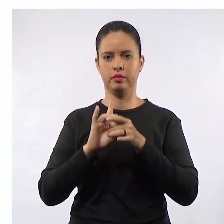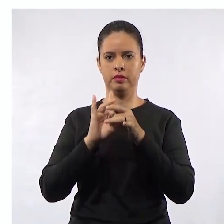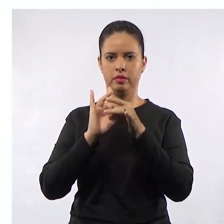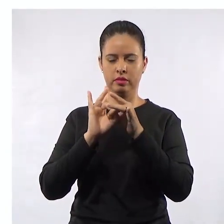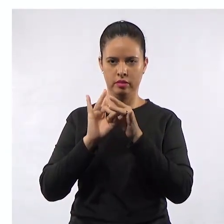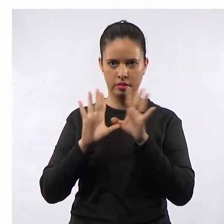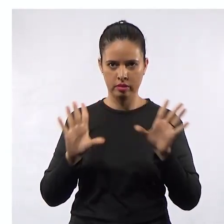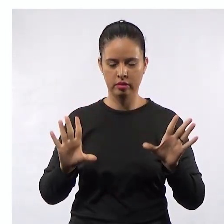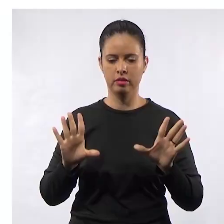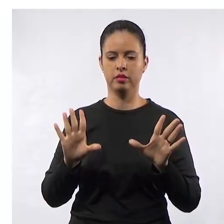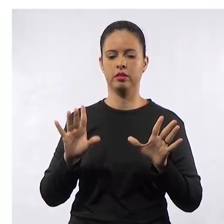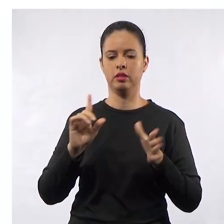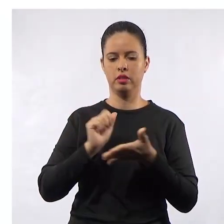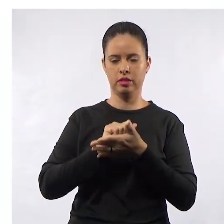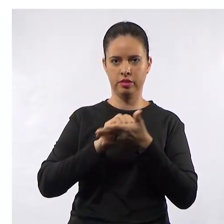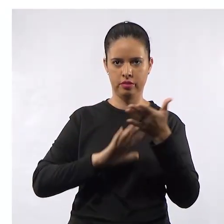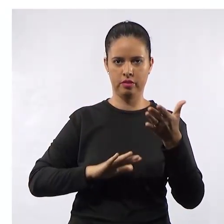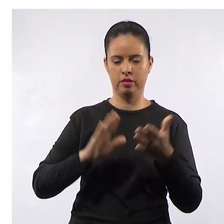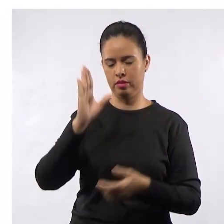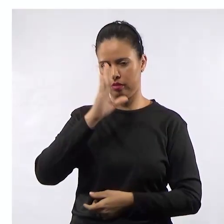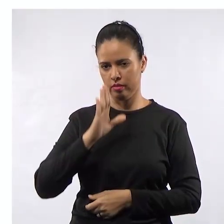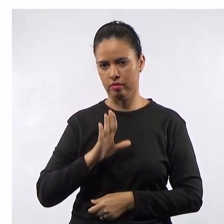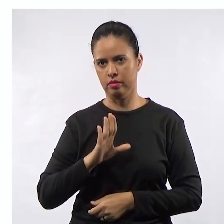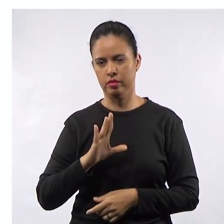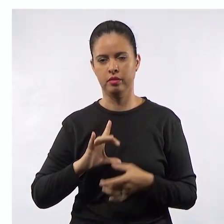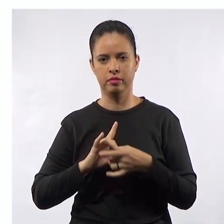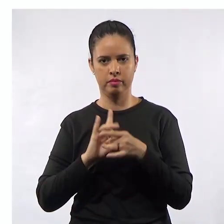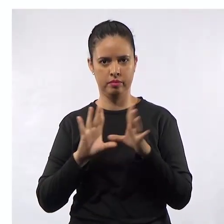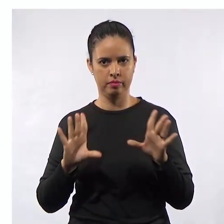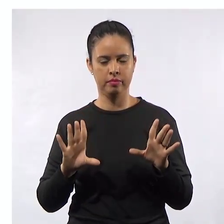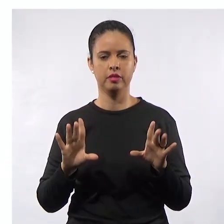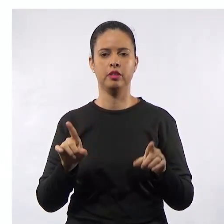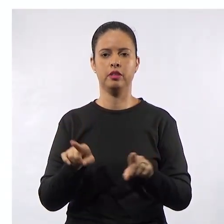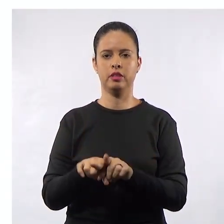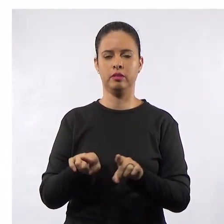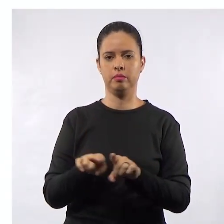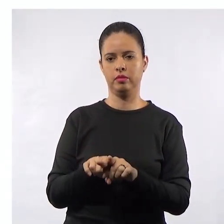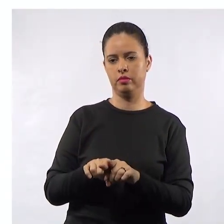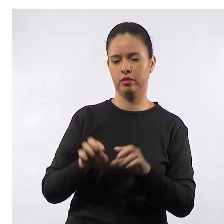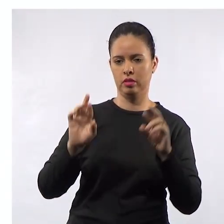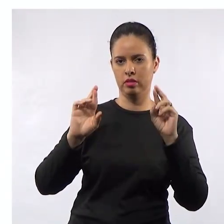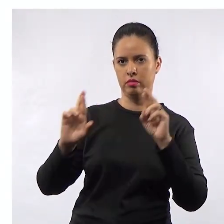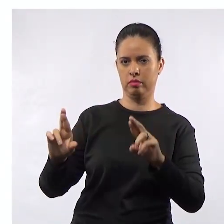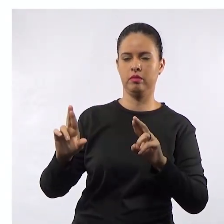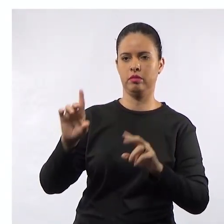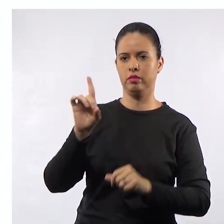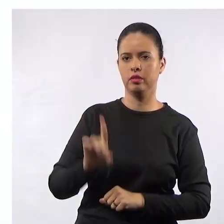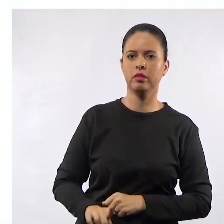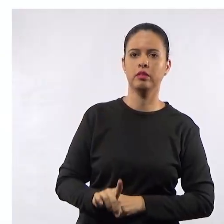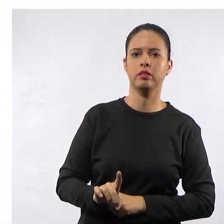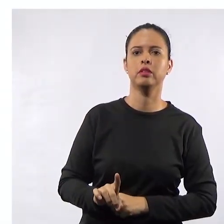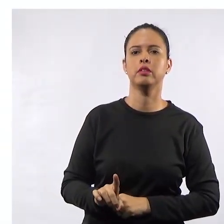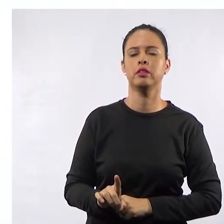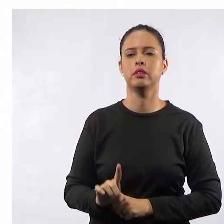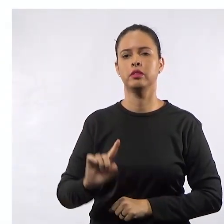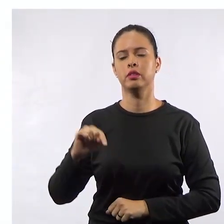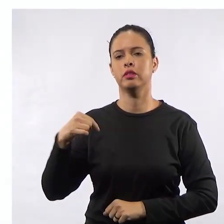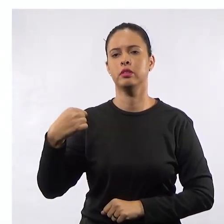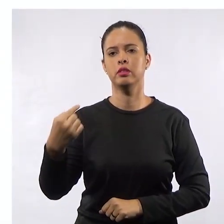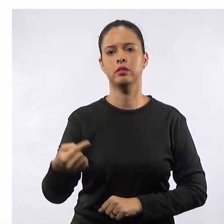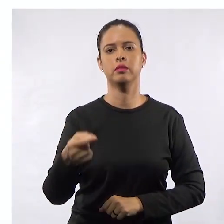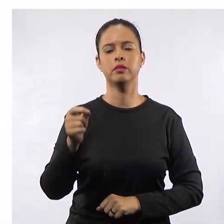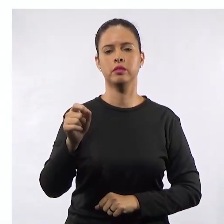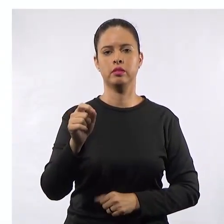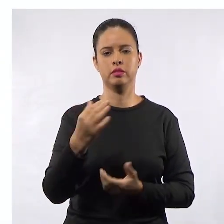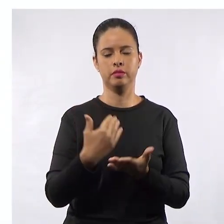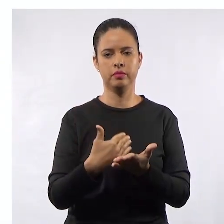exploração de atividade econômica no Brasil, desde que de forma lícita e que respeite os direitos do consumidor. E a partir